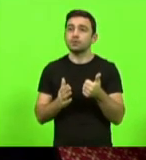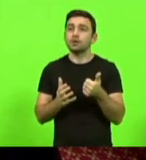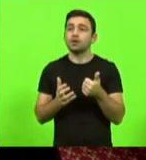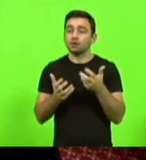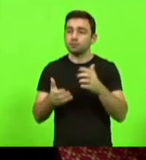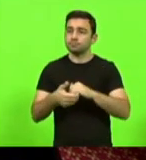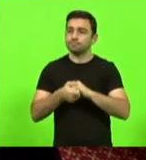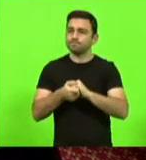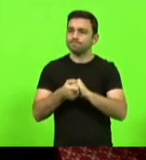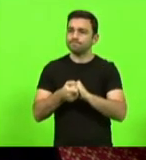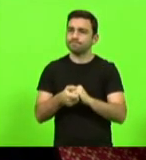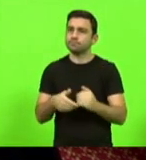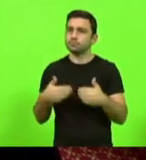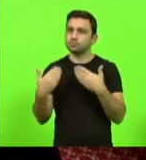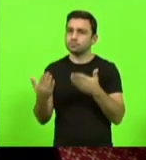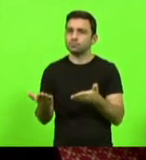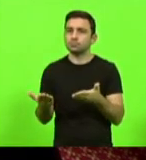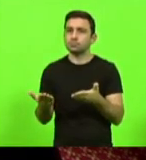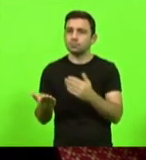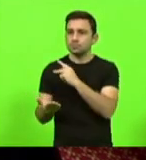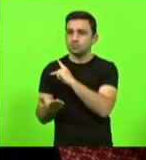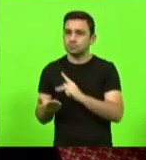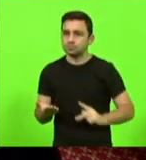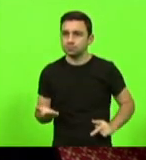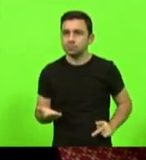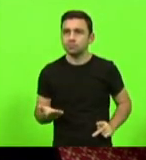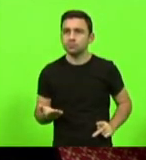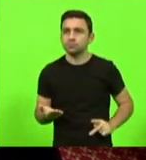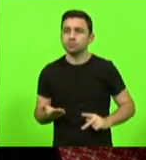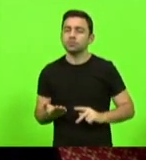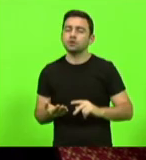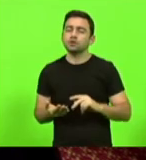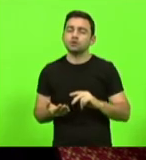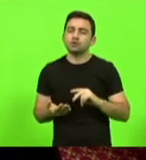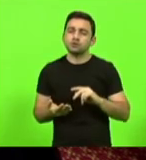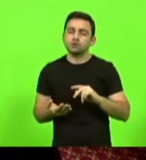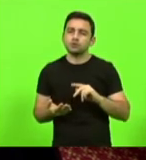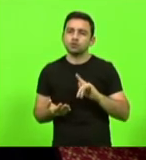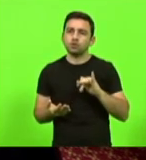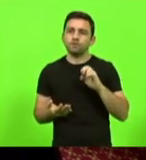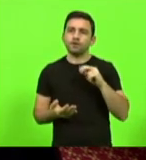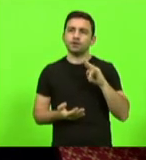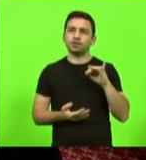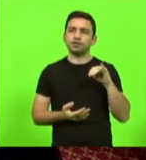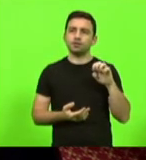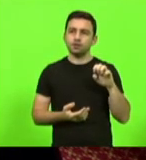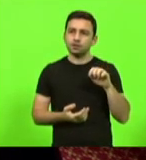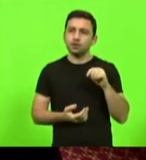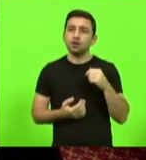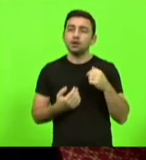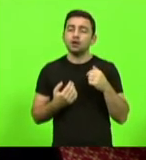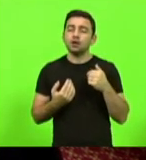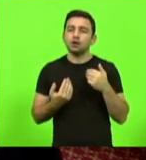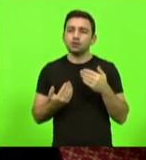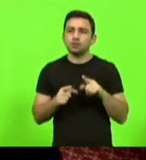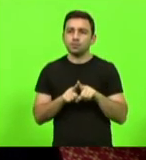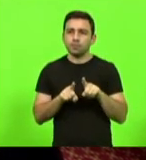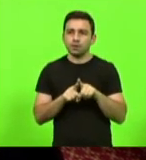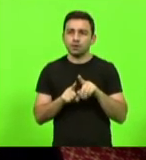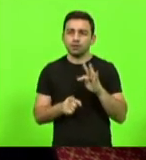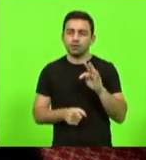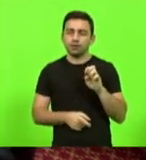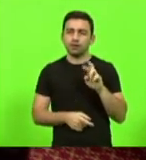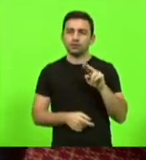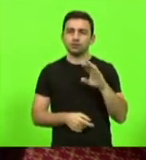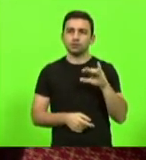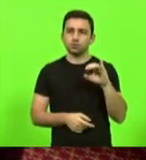cumprimentar e saudar o presidente, Giovanni Nascimento, e o doutor Tércio, que também